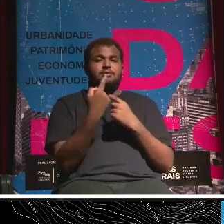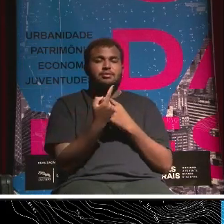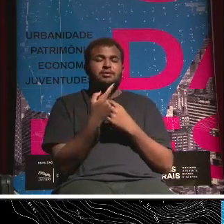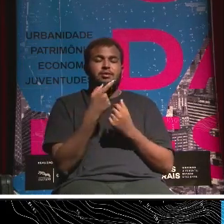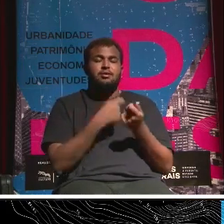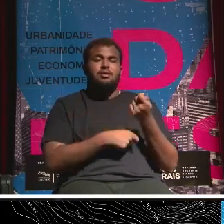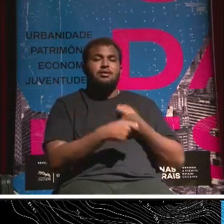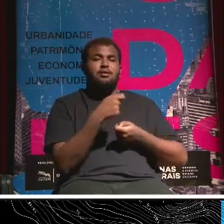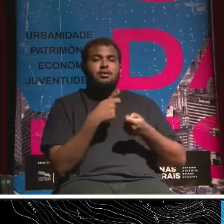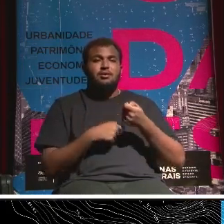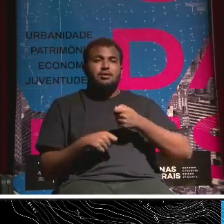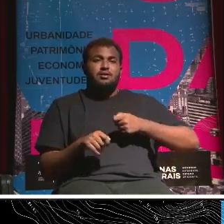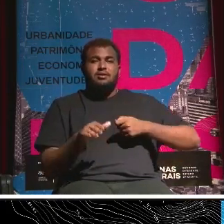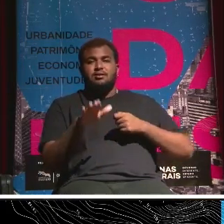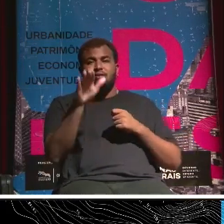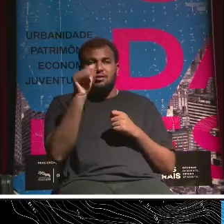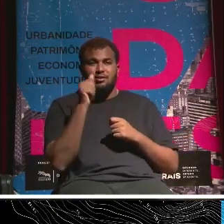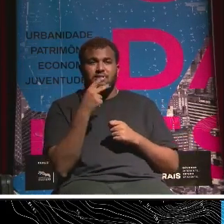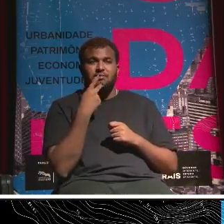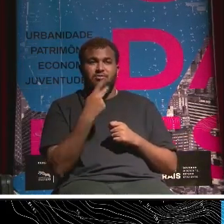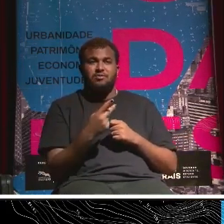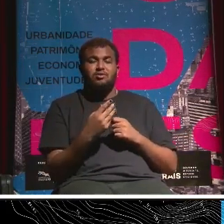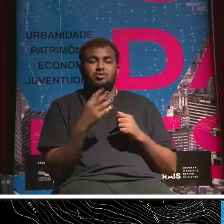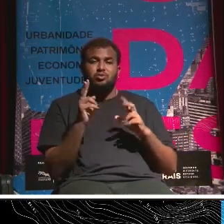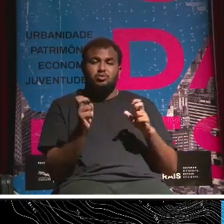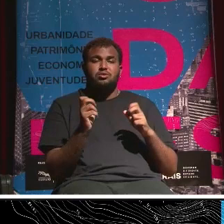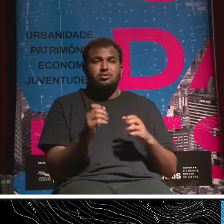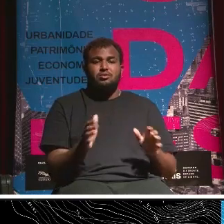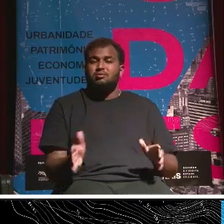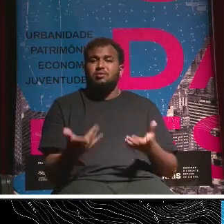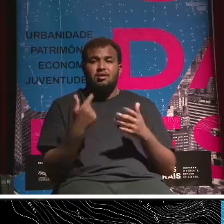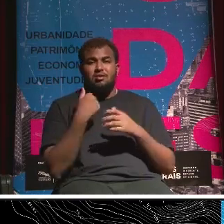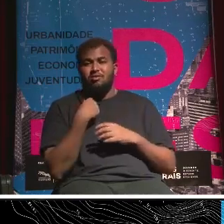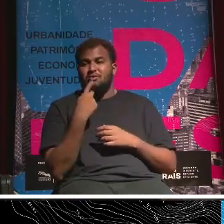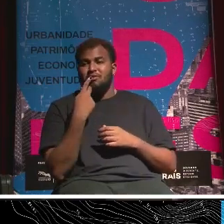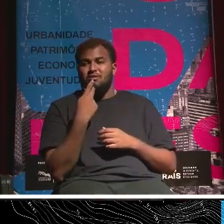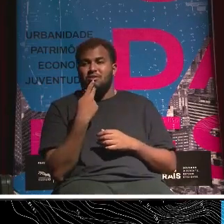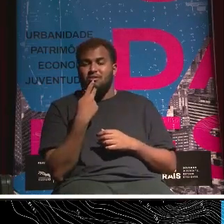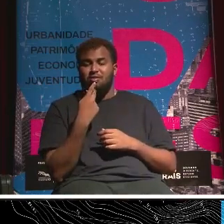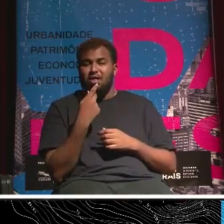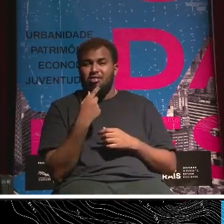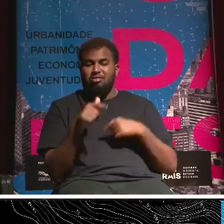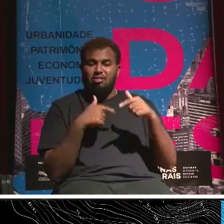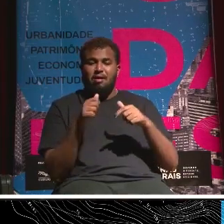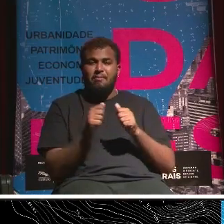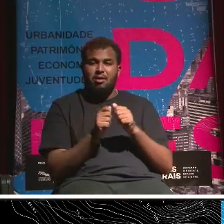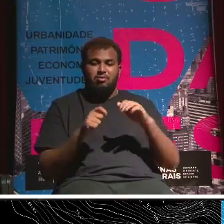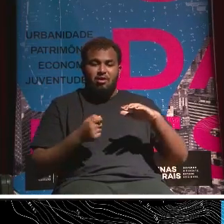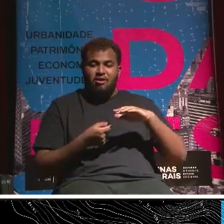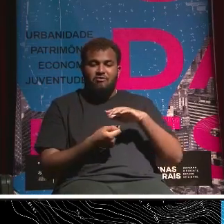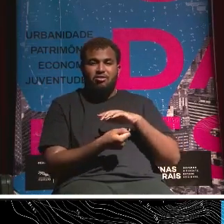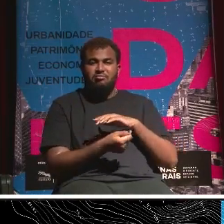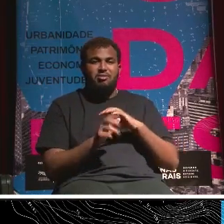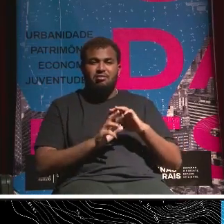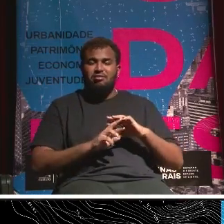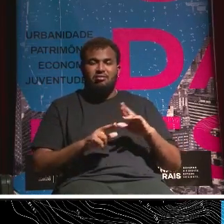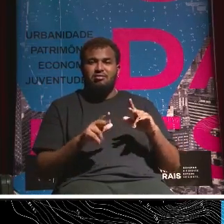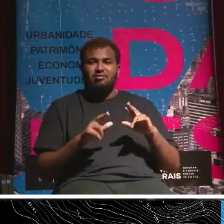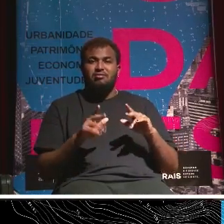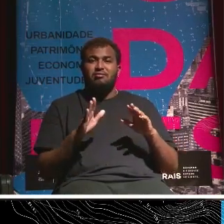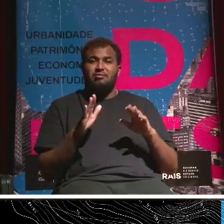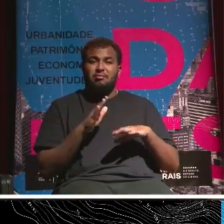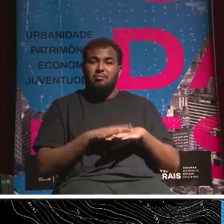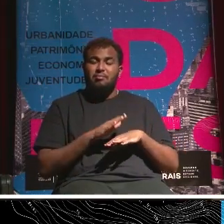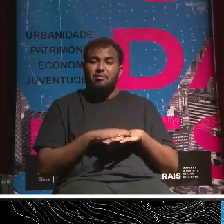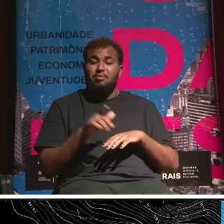Quando as pessoas me chamam para falar de investimento, eu falo, não trabalho com investimento. Eu tenho uma pessoa que faz os meus investimentos, que é muito competente, mas eu não